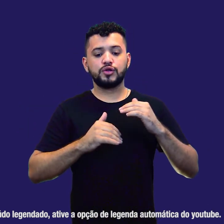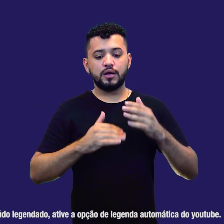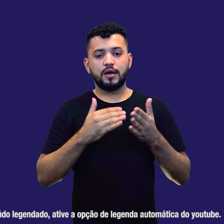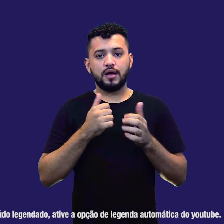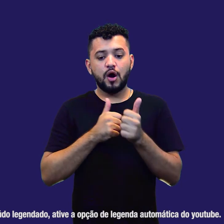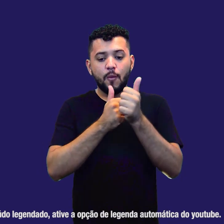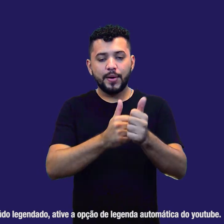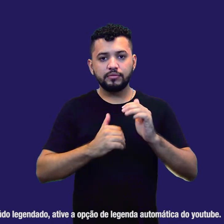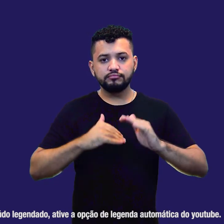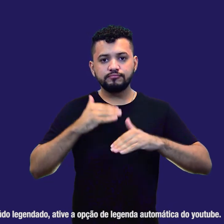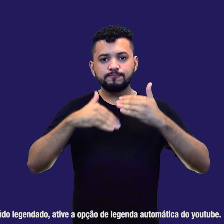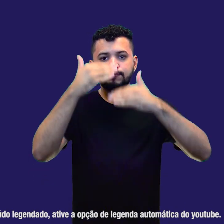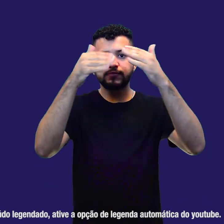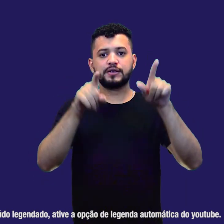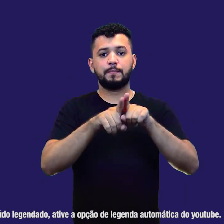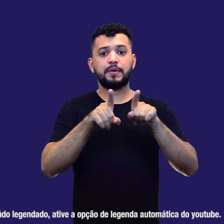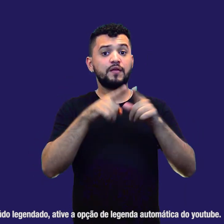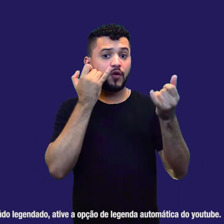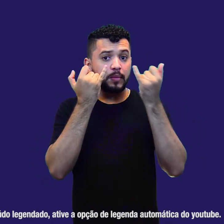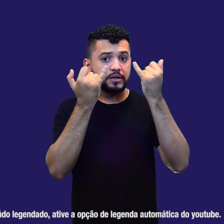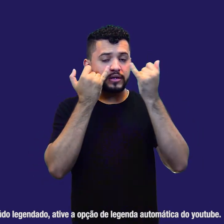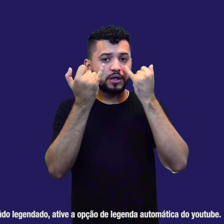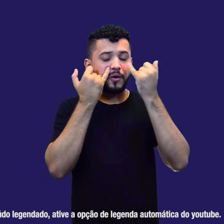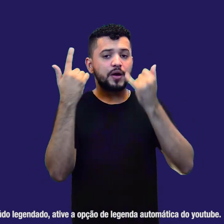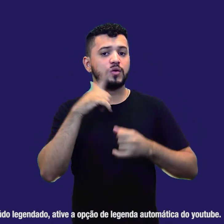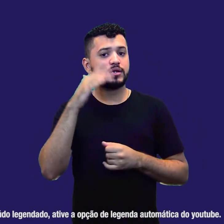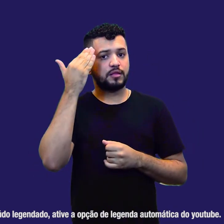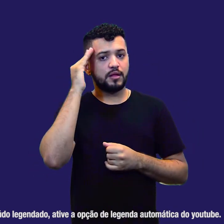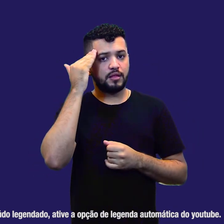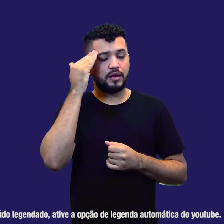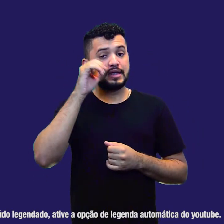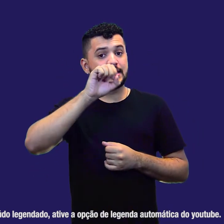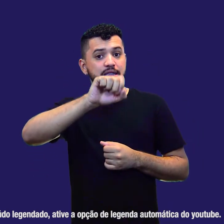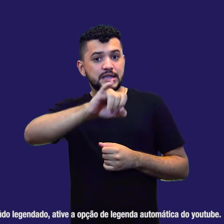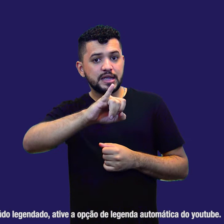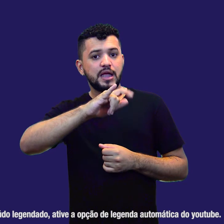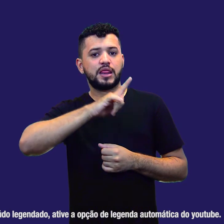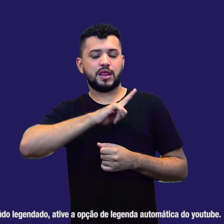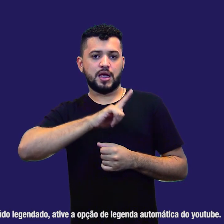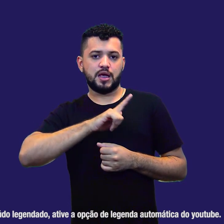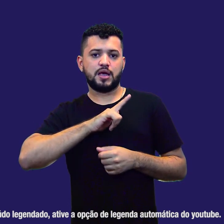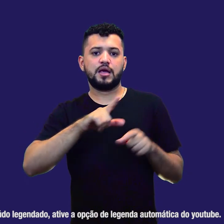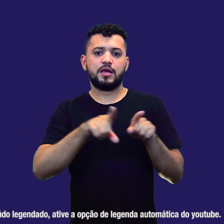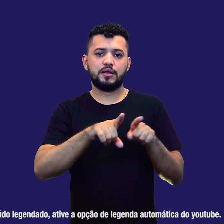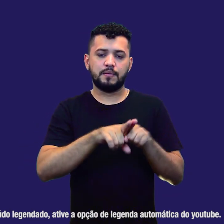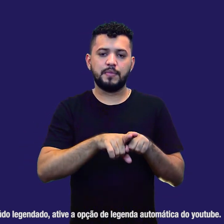ter dados como país para entender se existe um efeito fundador numa